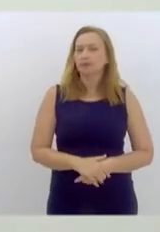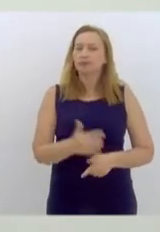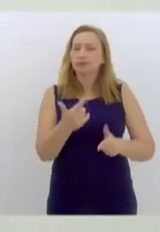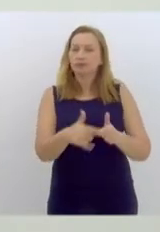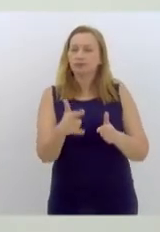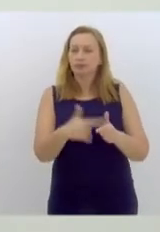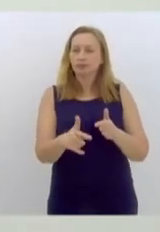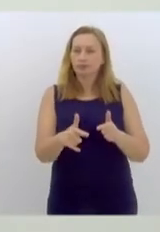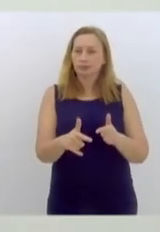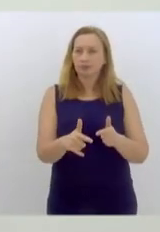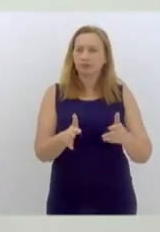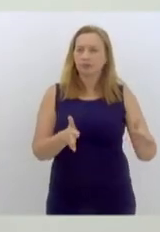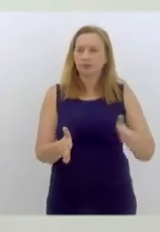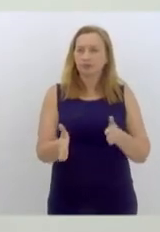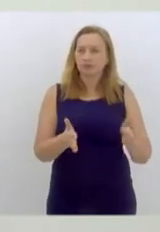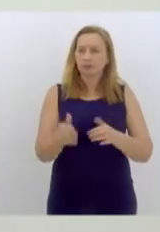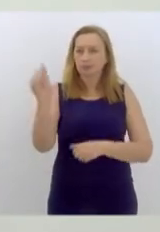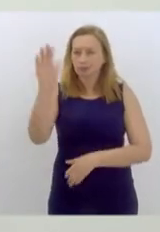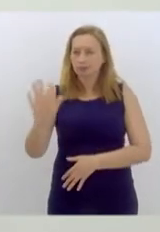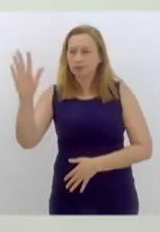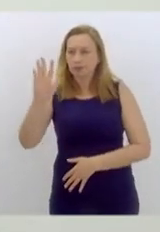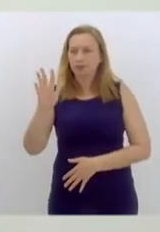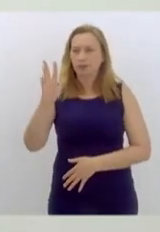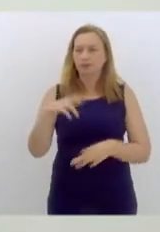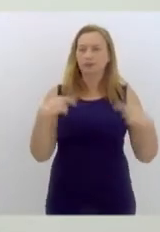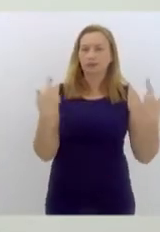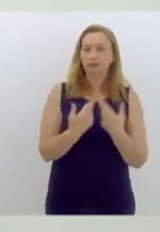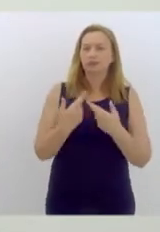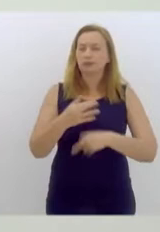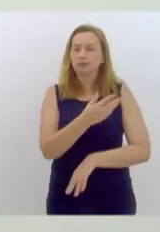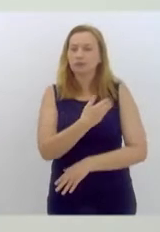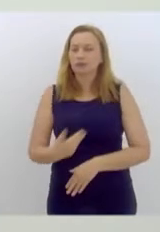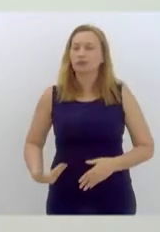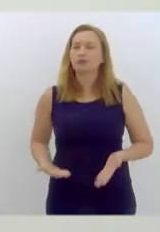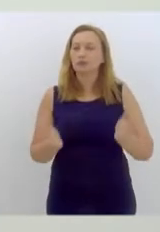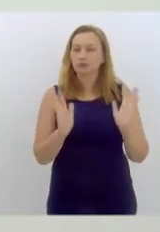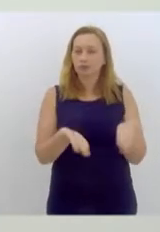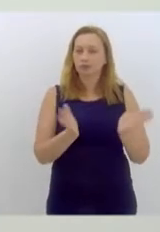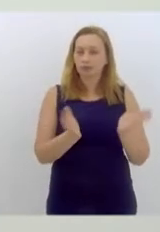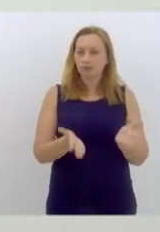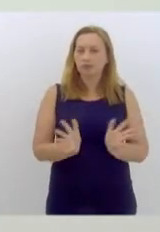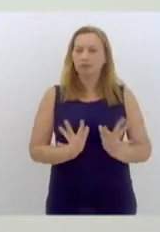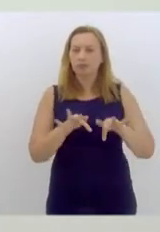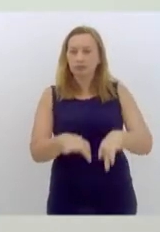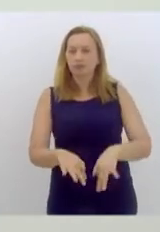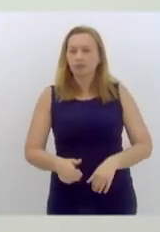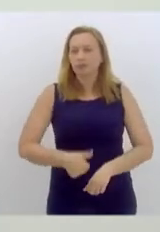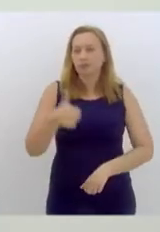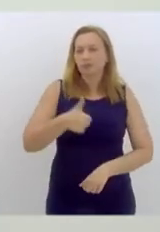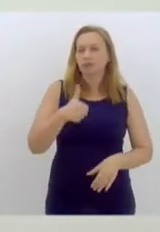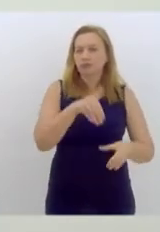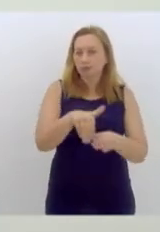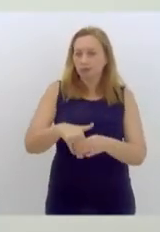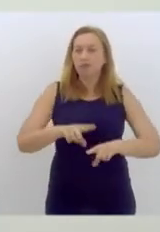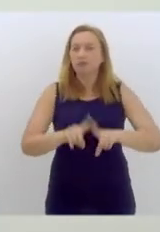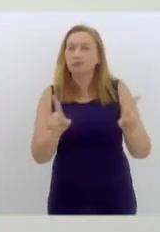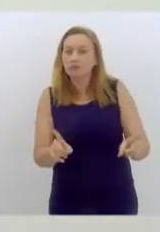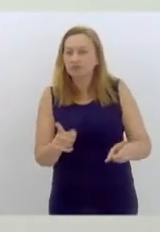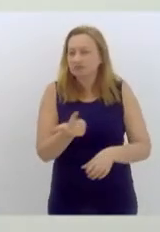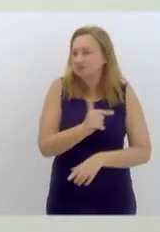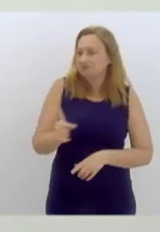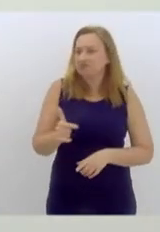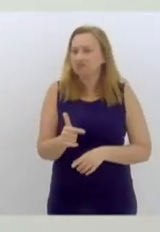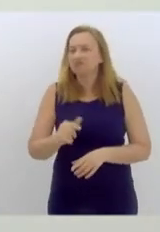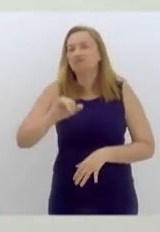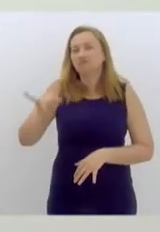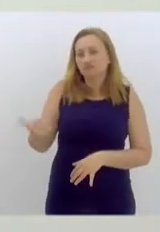nacional, que nos permitiu estar realizando essa audiência pública agora, um pouco posterior ao término do primeiro turno. Mas, se não fosse isso, a gente teria que